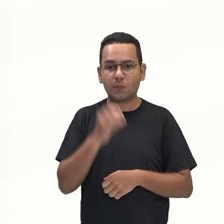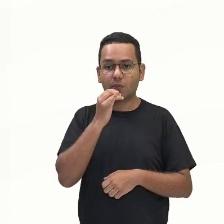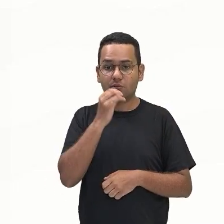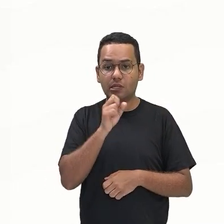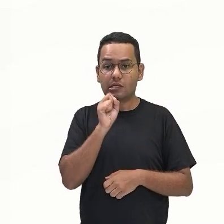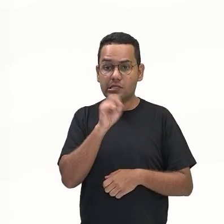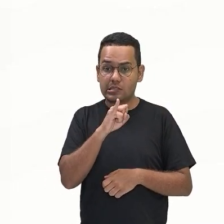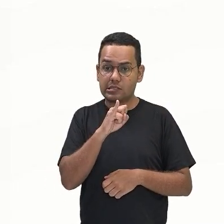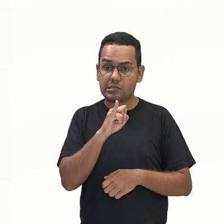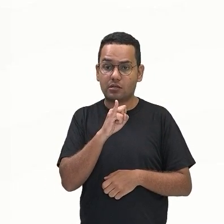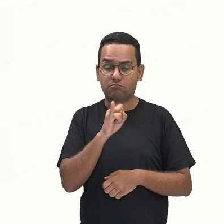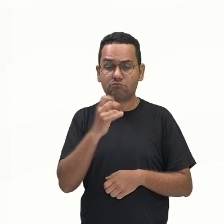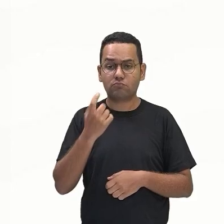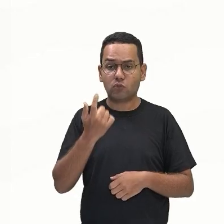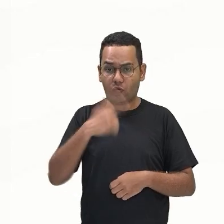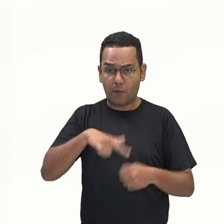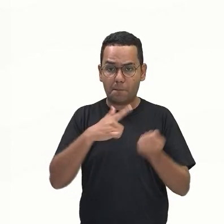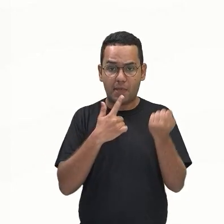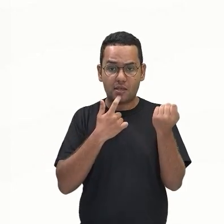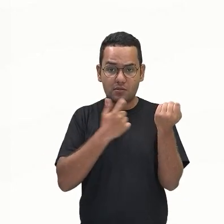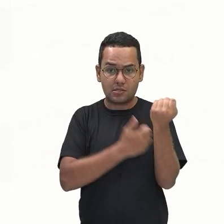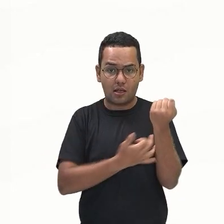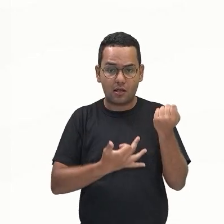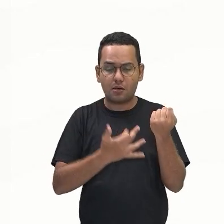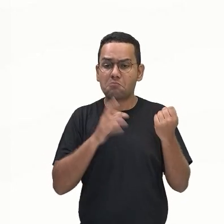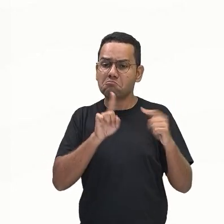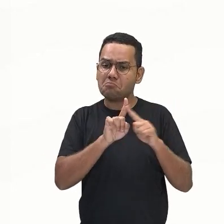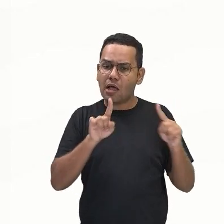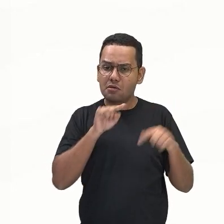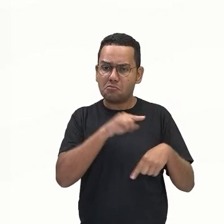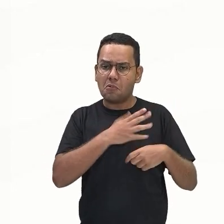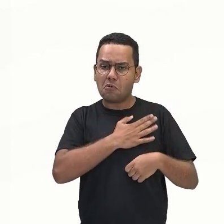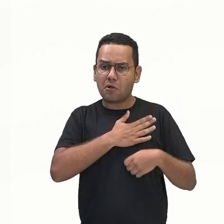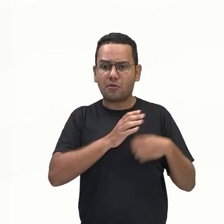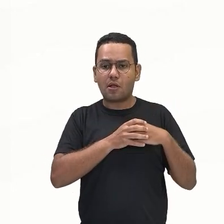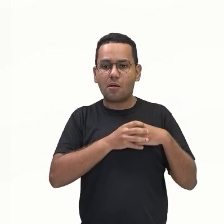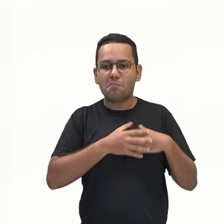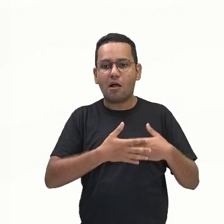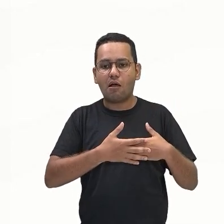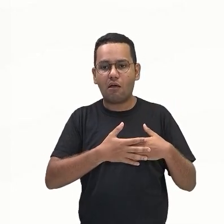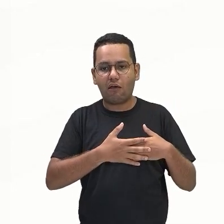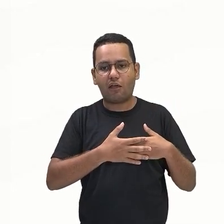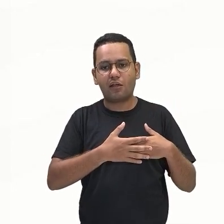relaxando. Então, não tem tanta pressão igual na contração.